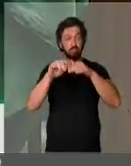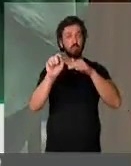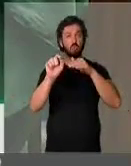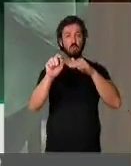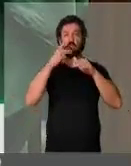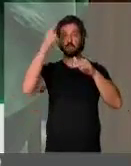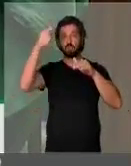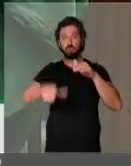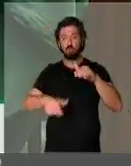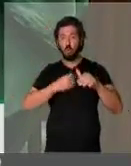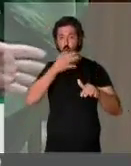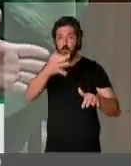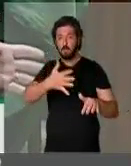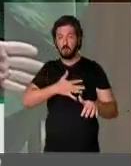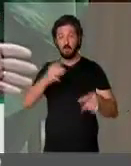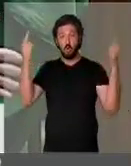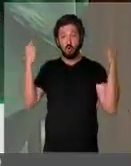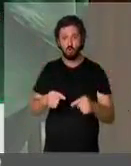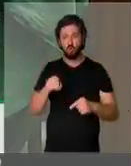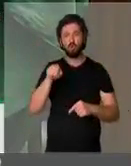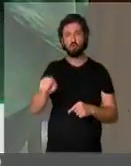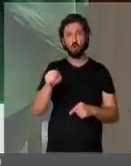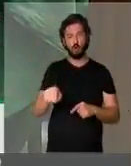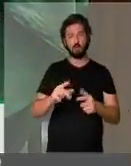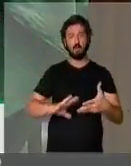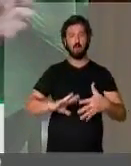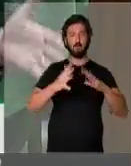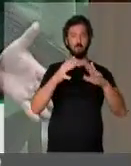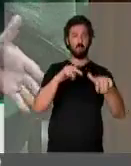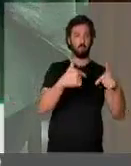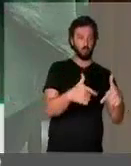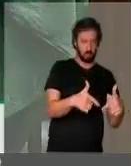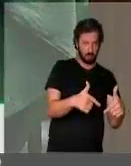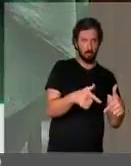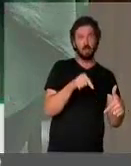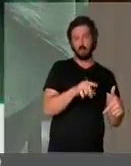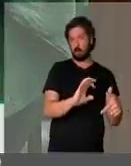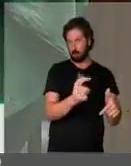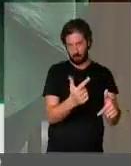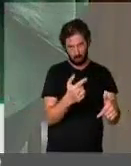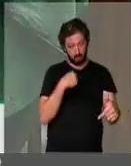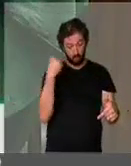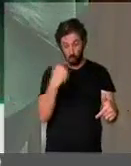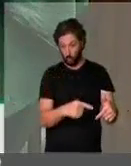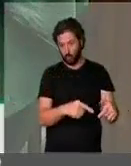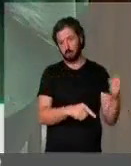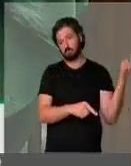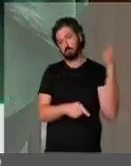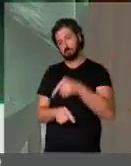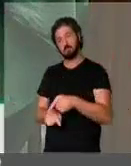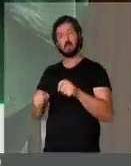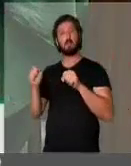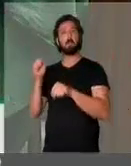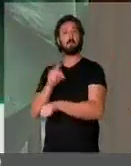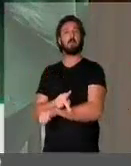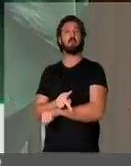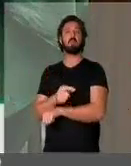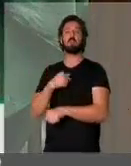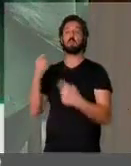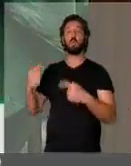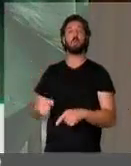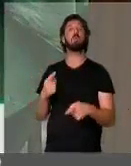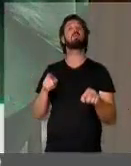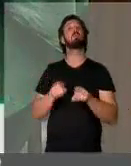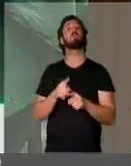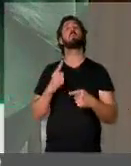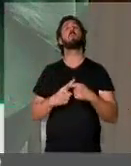vez reforçar o meu posicionamento contra essas duas reformas. Primeiro a reforma trabalhista e agora a reforma da Previdência. E por que sou